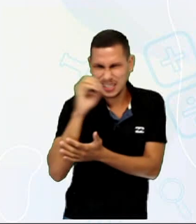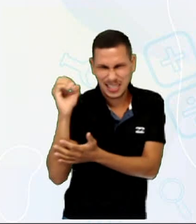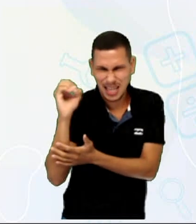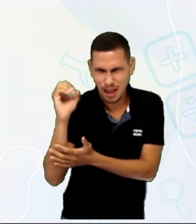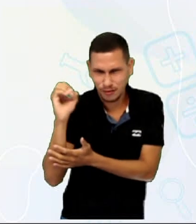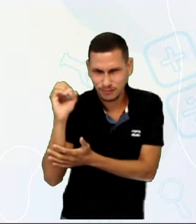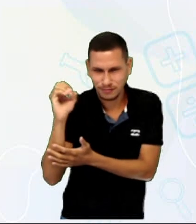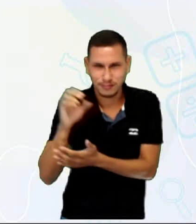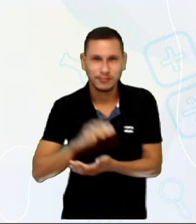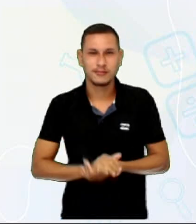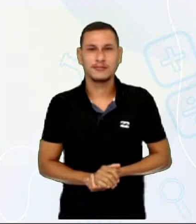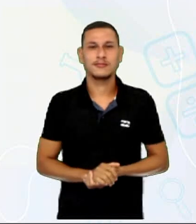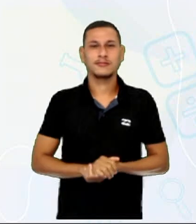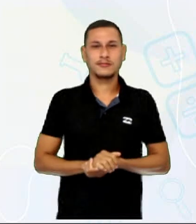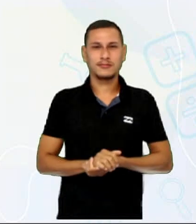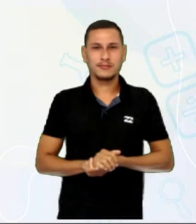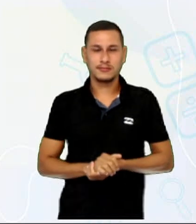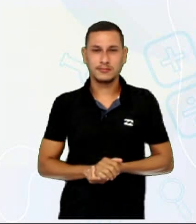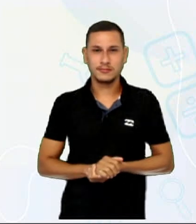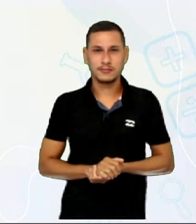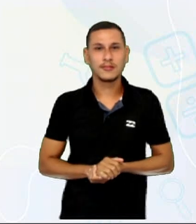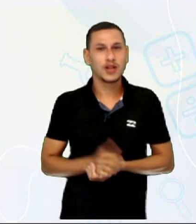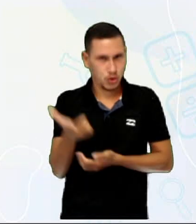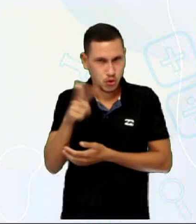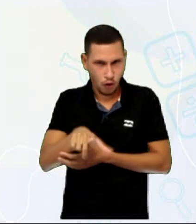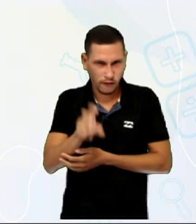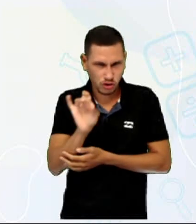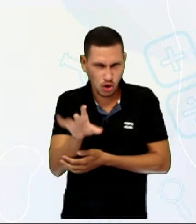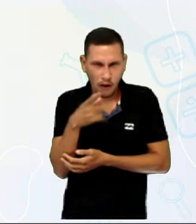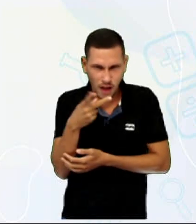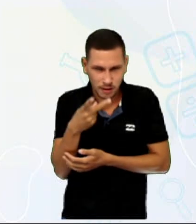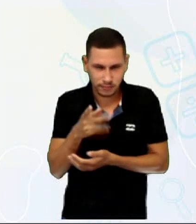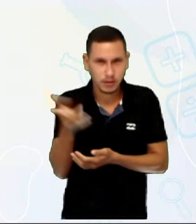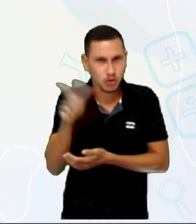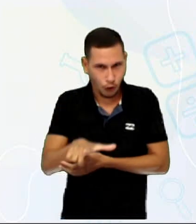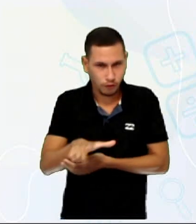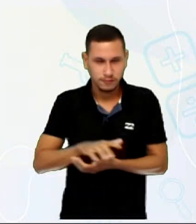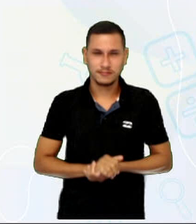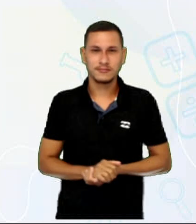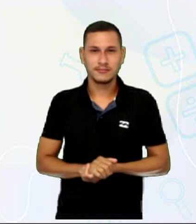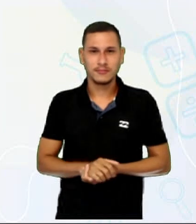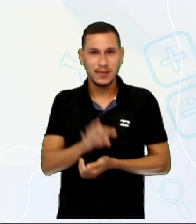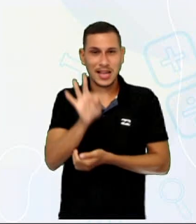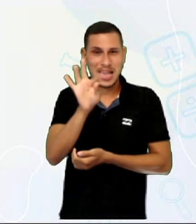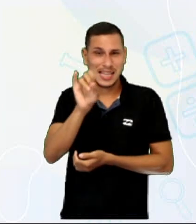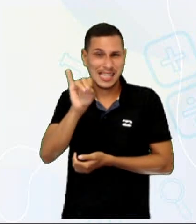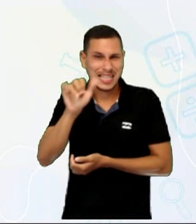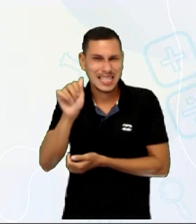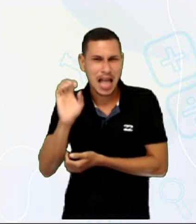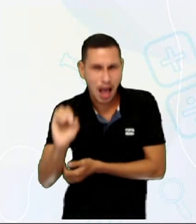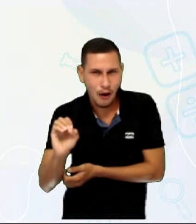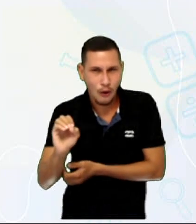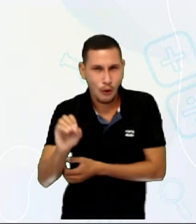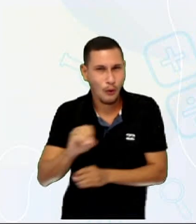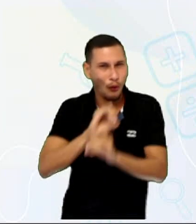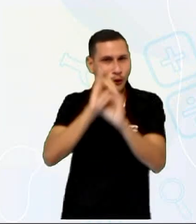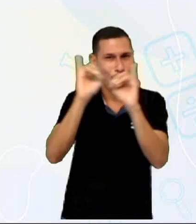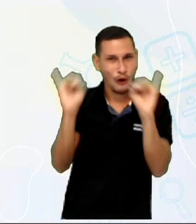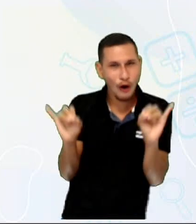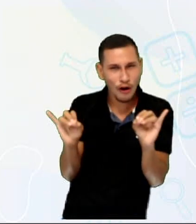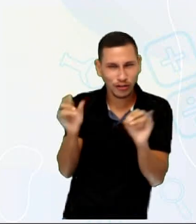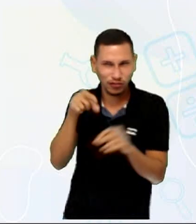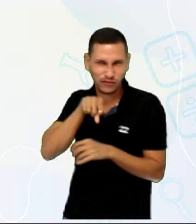500 réis. Vamos repetir, só falando por enquanto, de novo. Tião, oi,